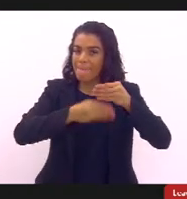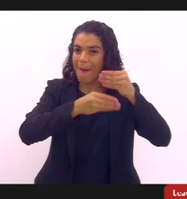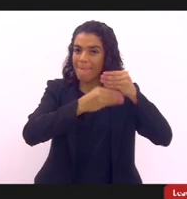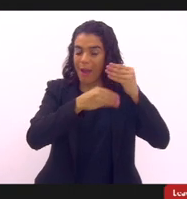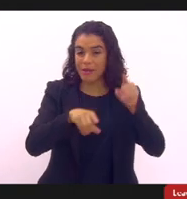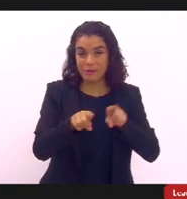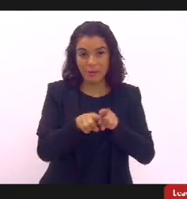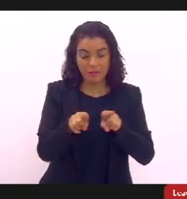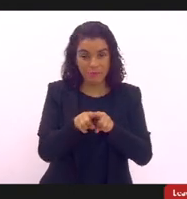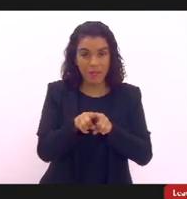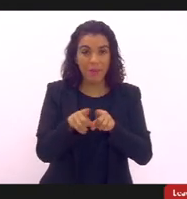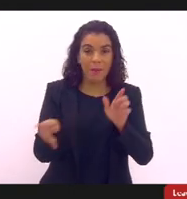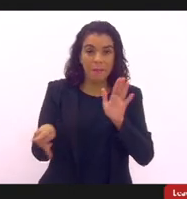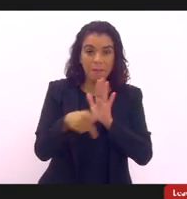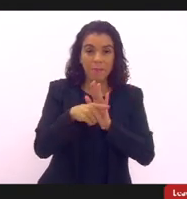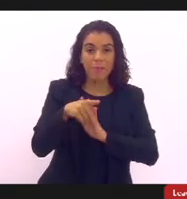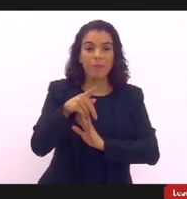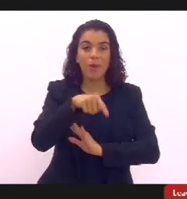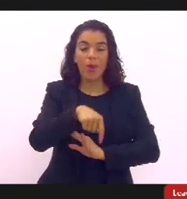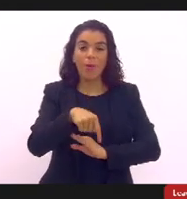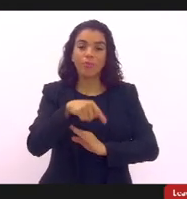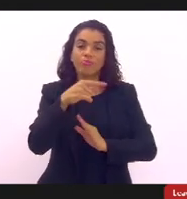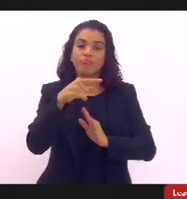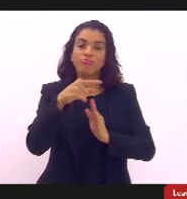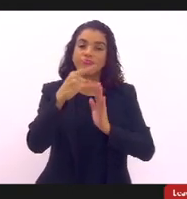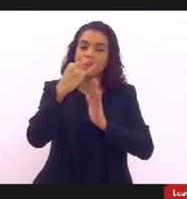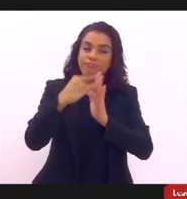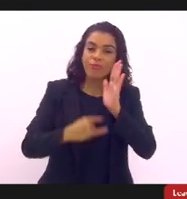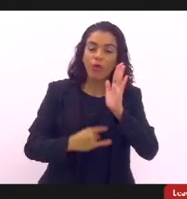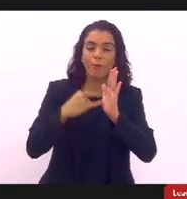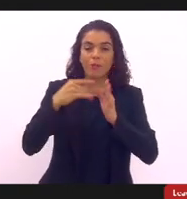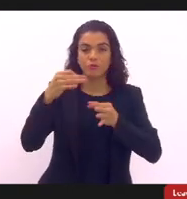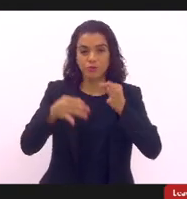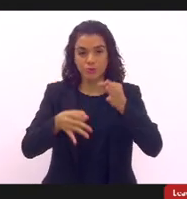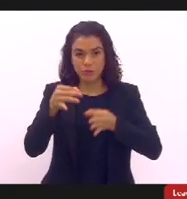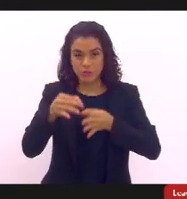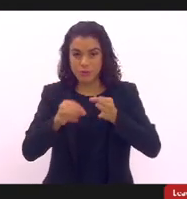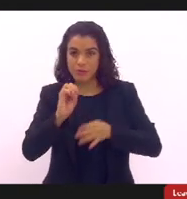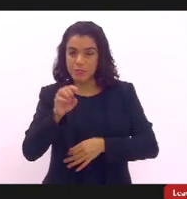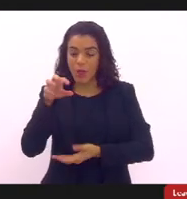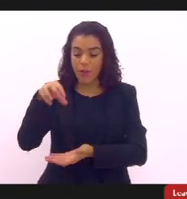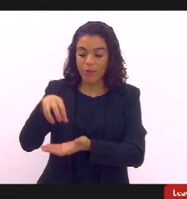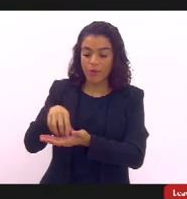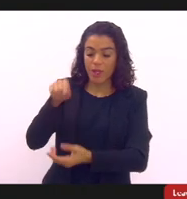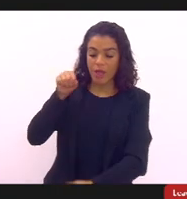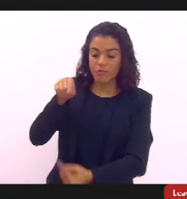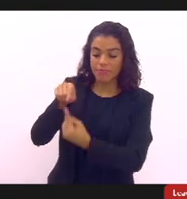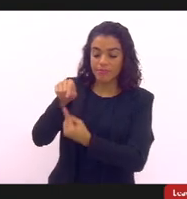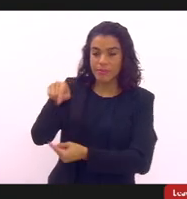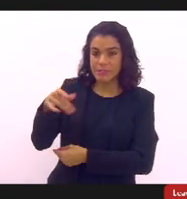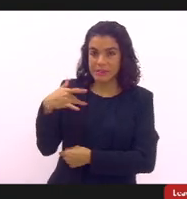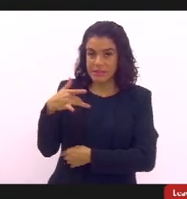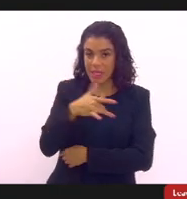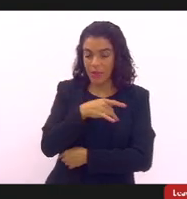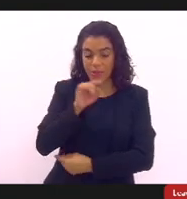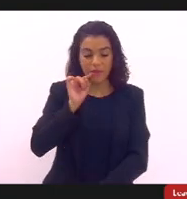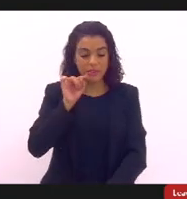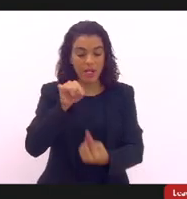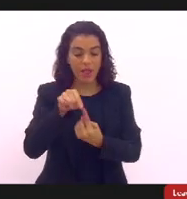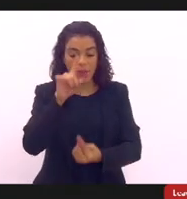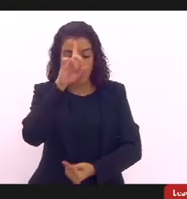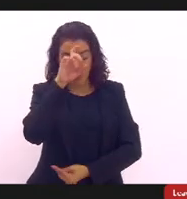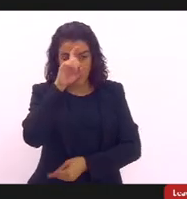inclusive a própria natureza jurídica da unidade. Né? Se ela é uma unidade propriamente de saúde, se ela é um